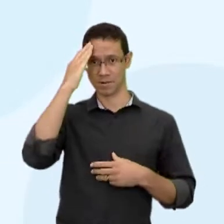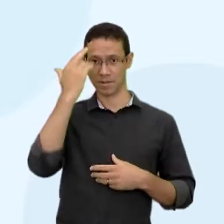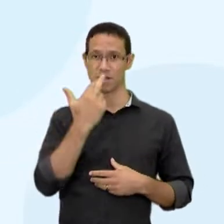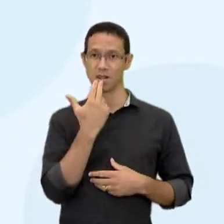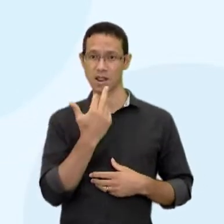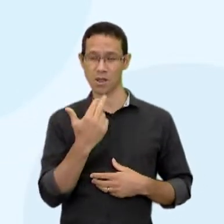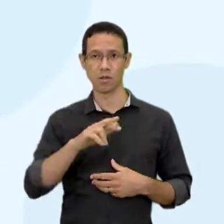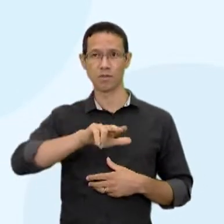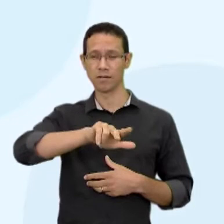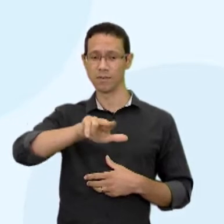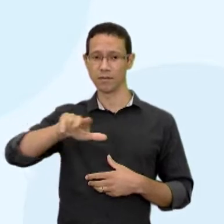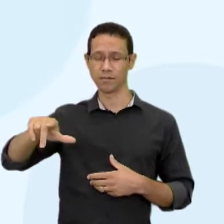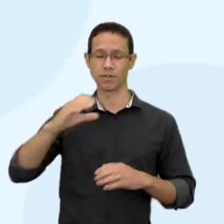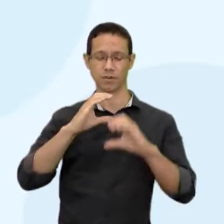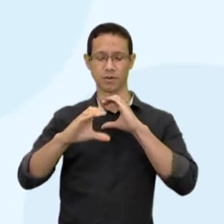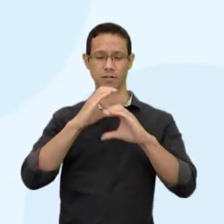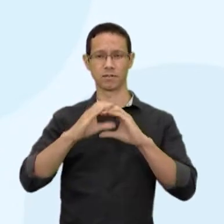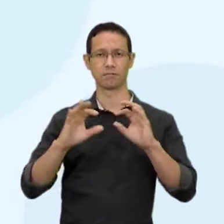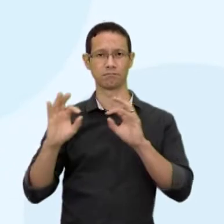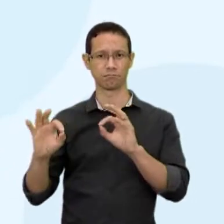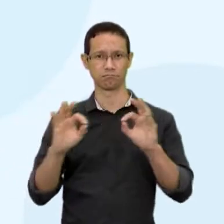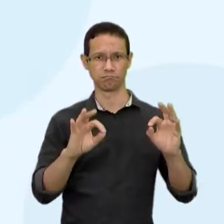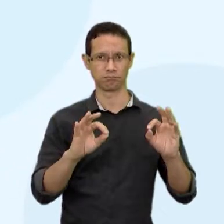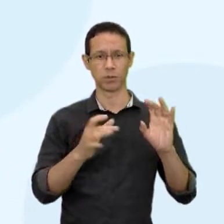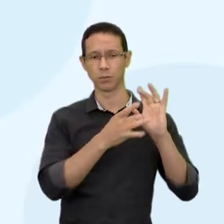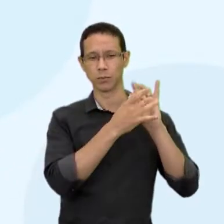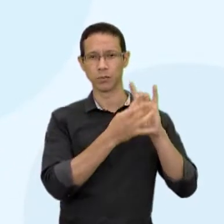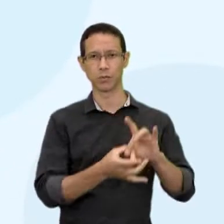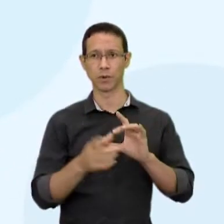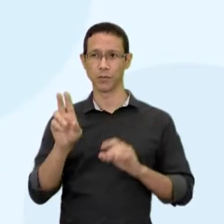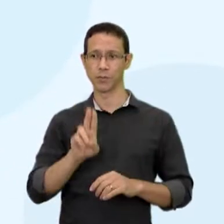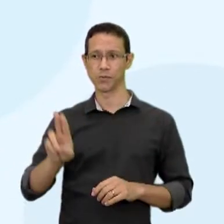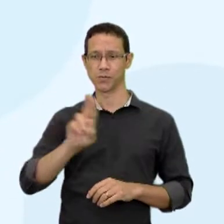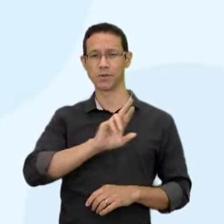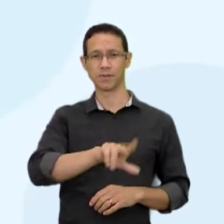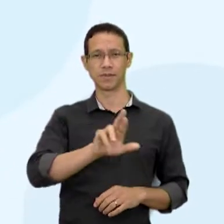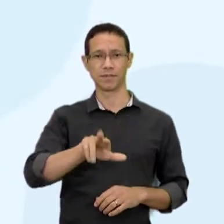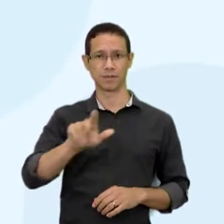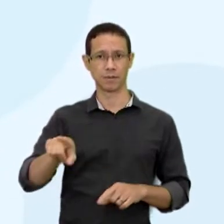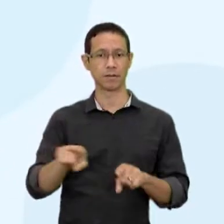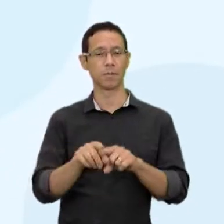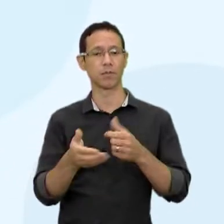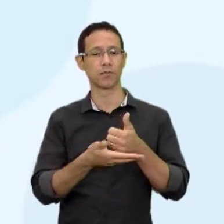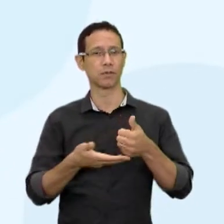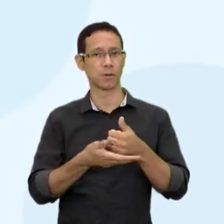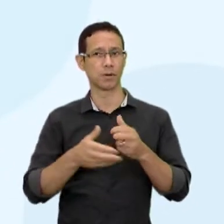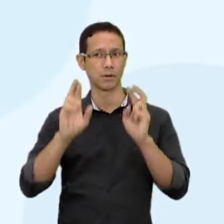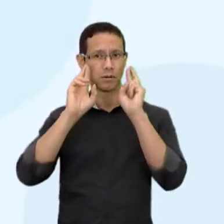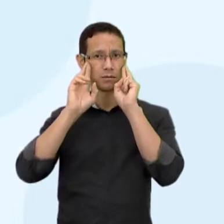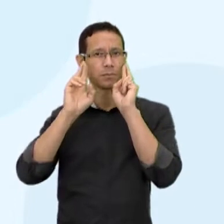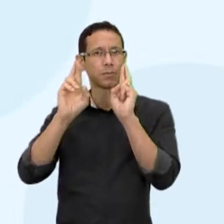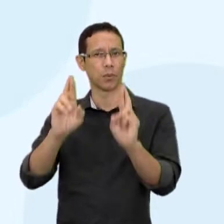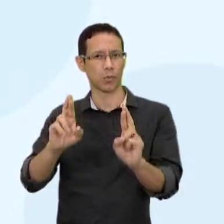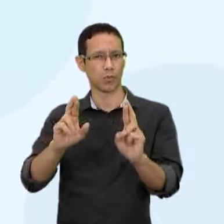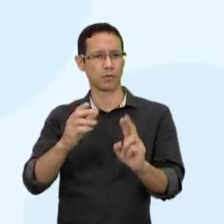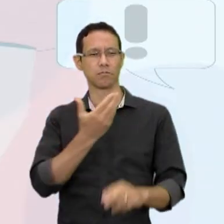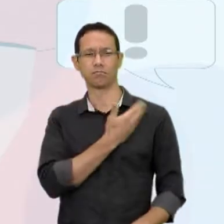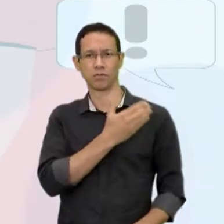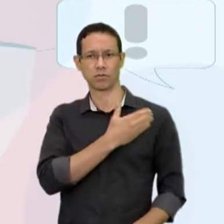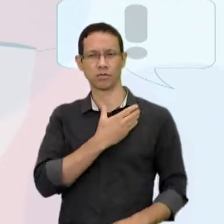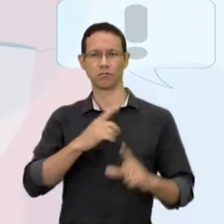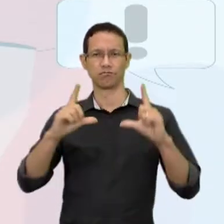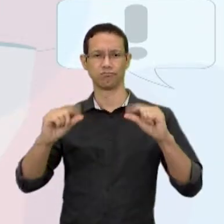uma comunicação eficiente em diferentes contextos de uso, além de fundamentar o respeito e o combate a